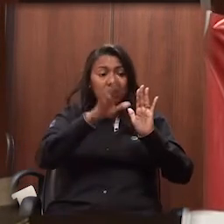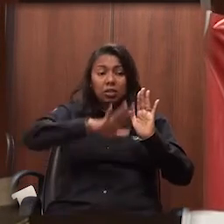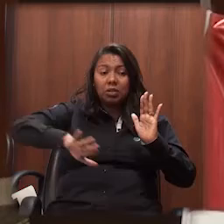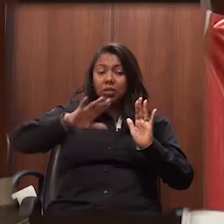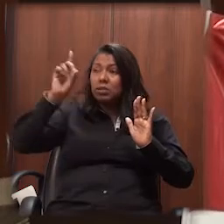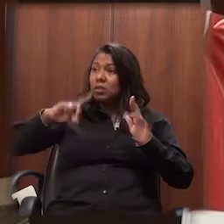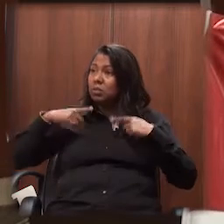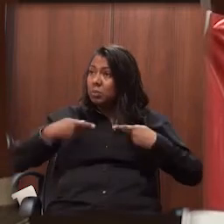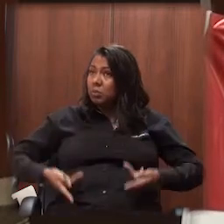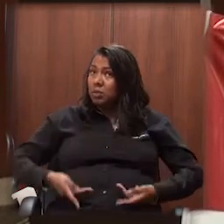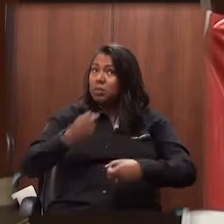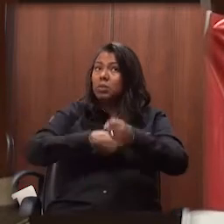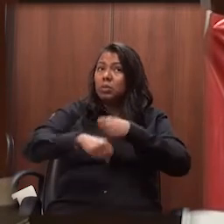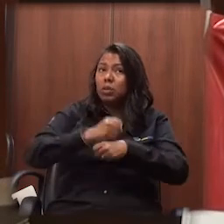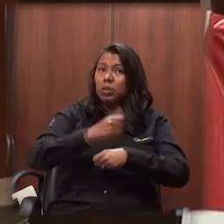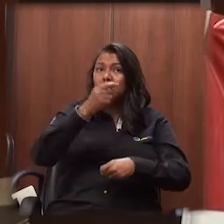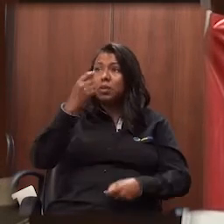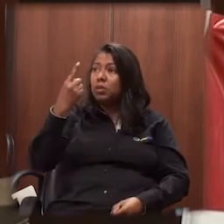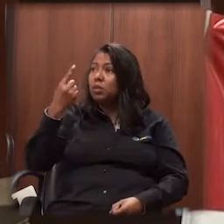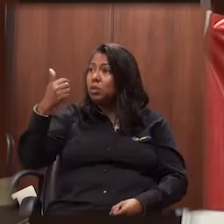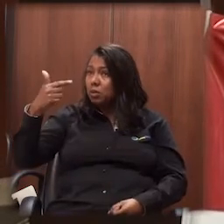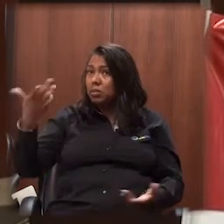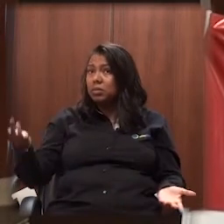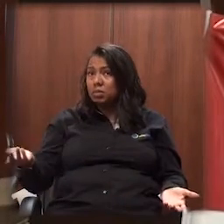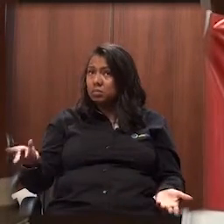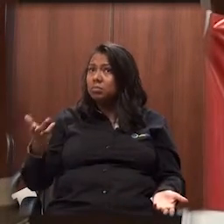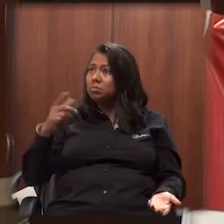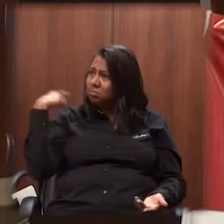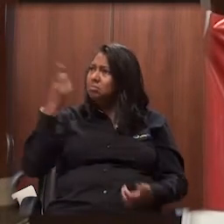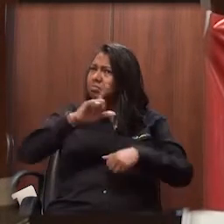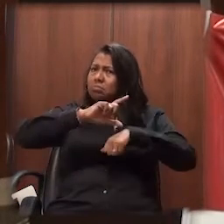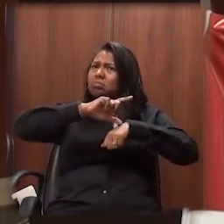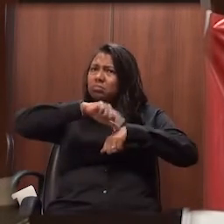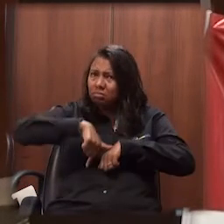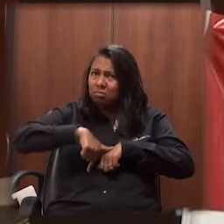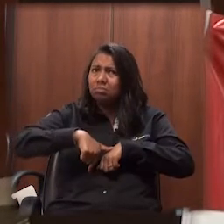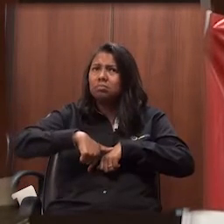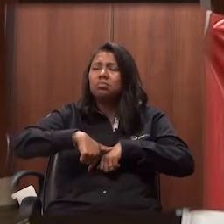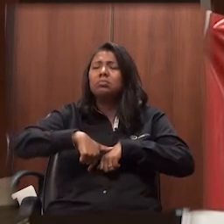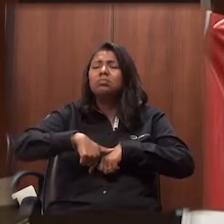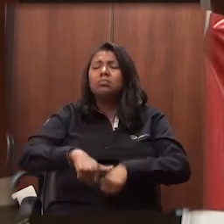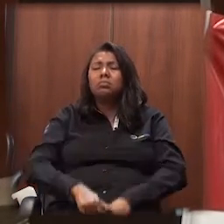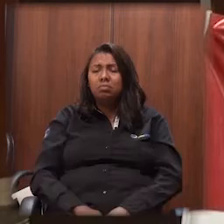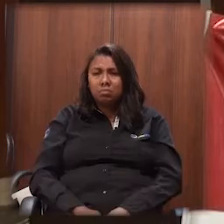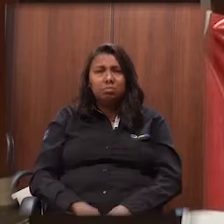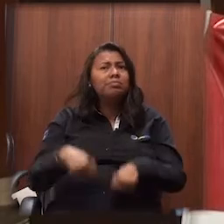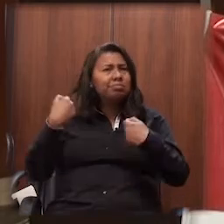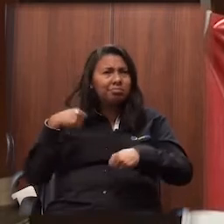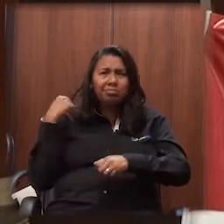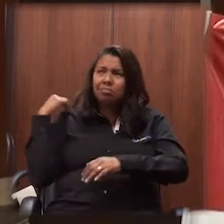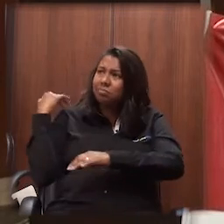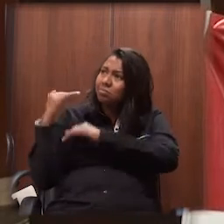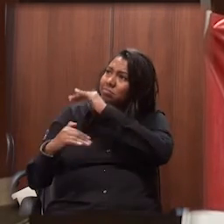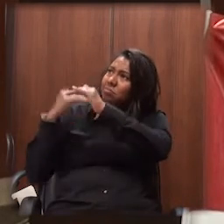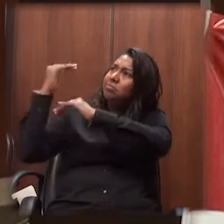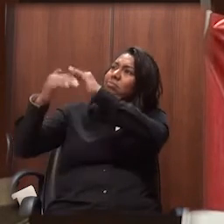de 2012. Então, nesse sentido, nós estamos atrasados. Nós temos que correr atrás do prejuízo. Nós temos que avançar, nós temos que